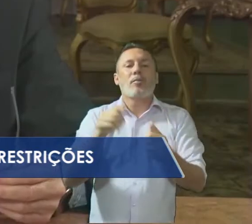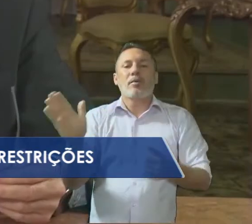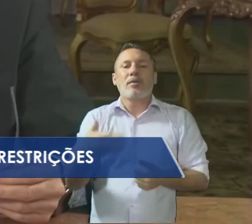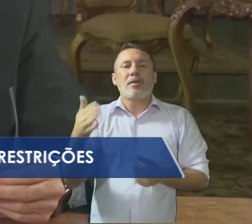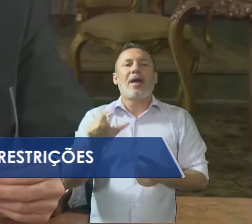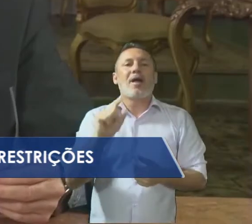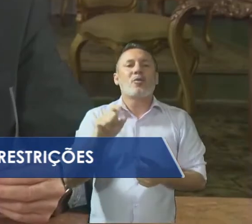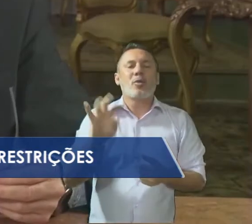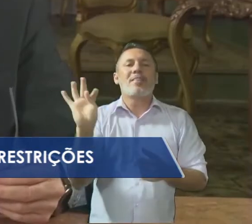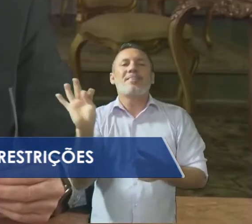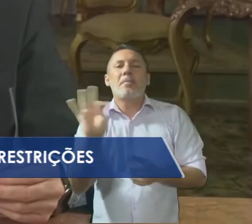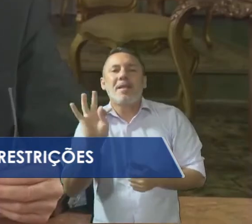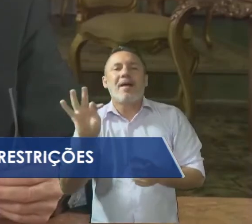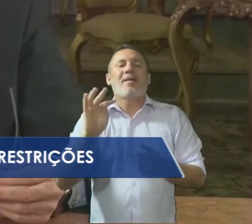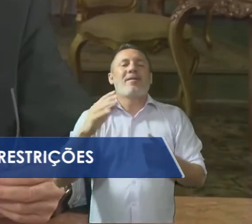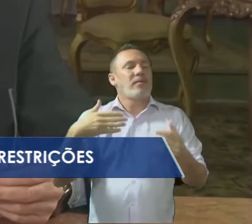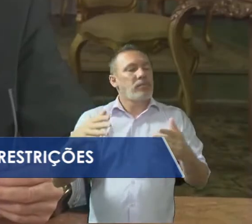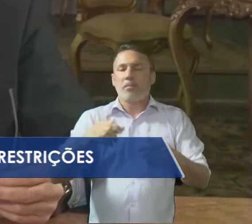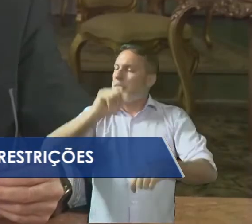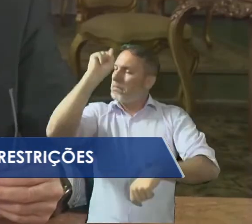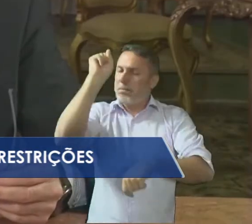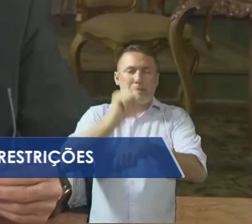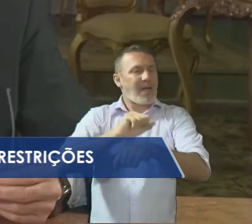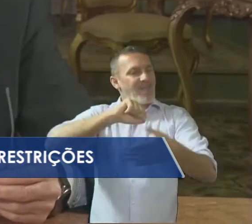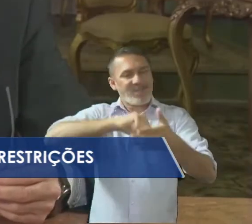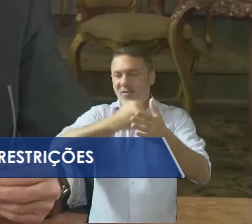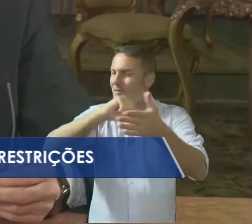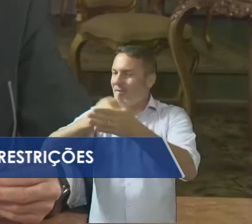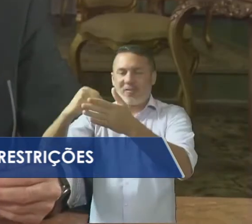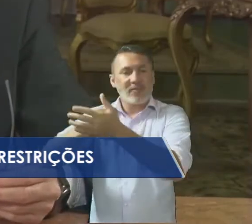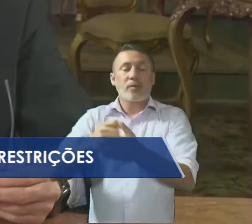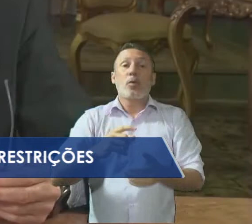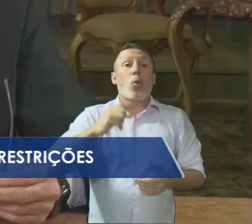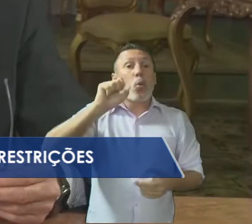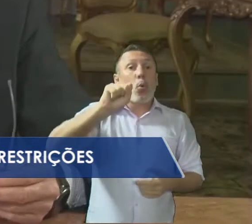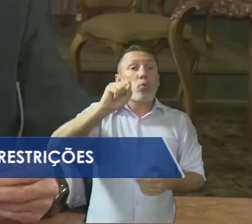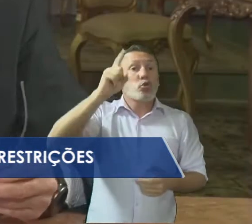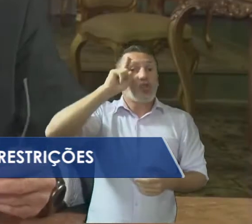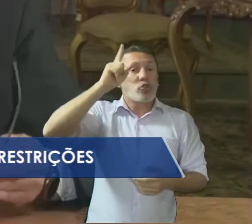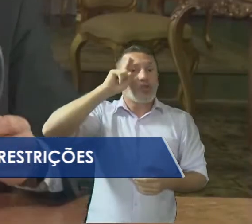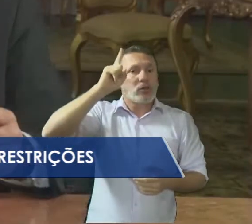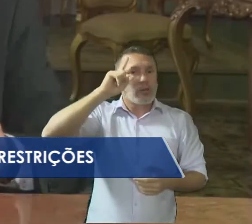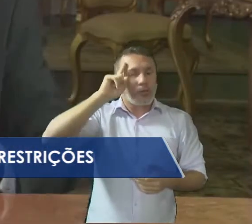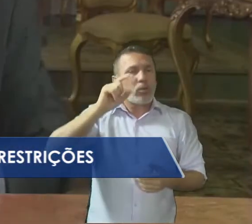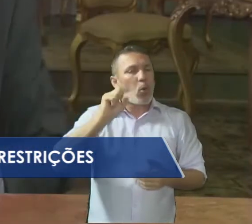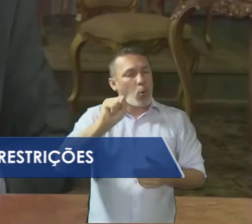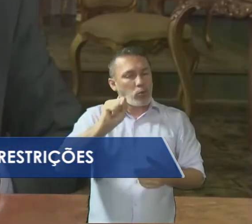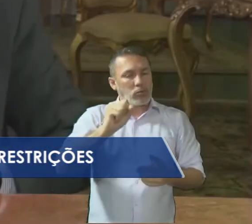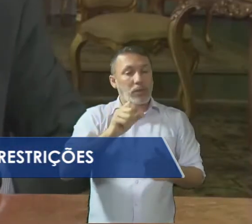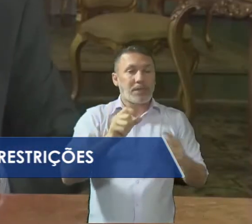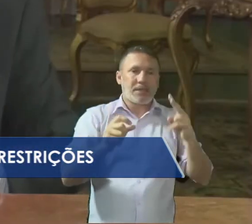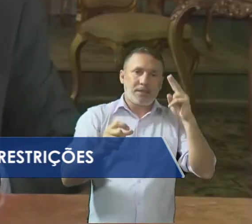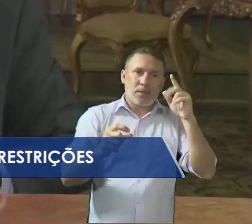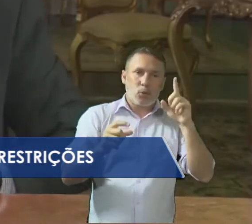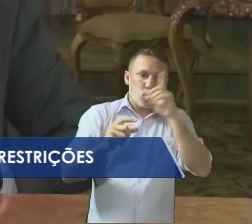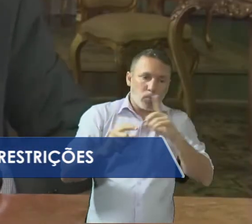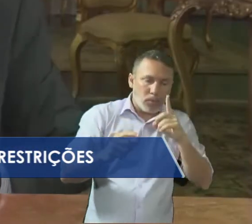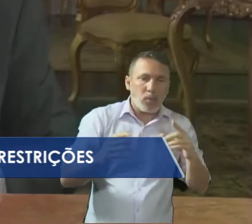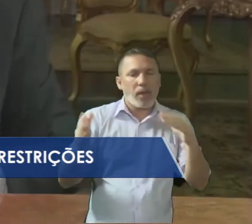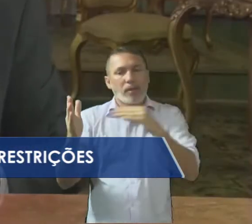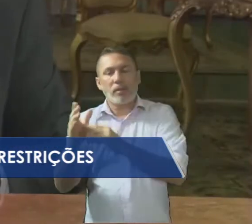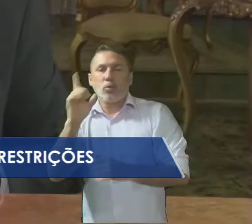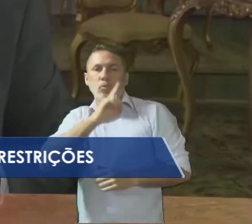suspenso de domingo dia 28 até o domingo de Páscoa 8 dias sem Transcol na região metropolitana